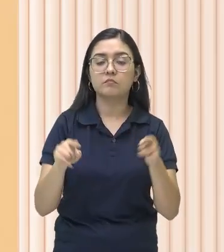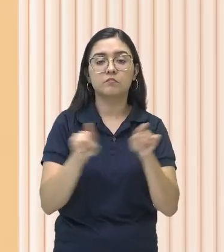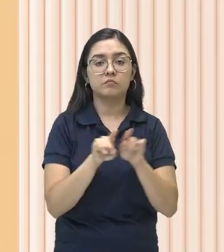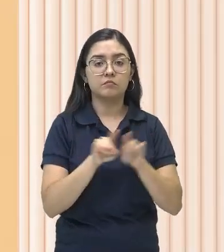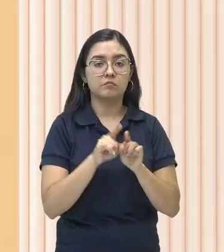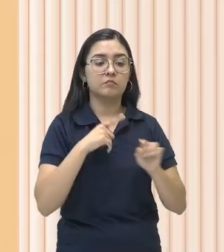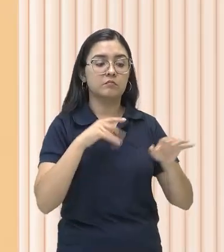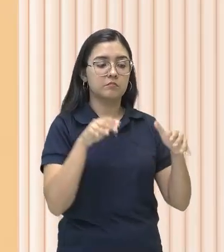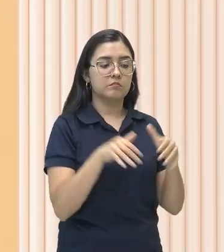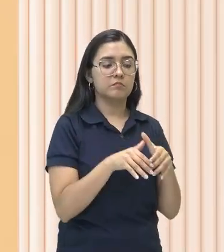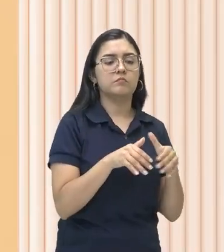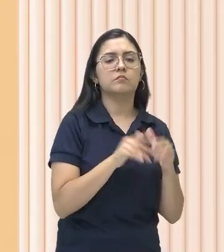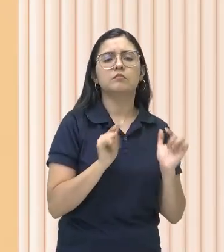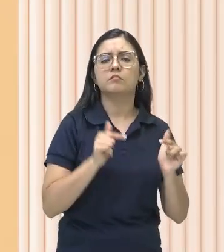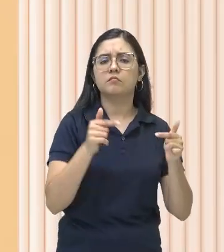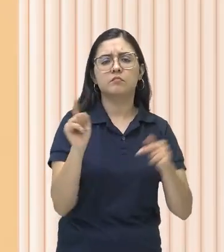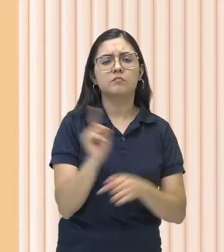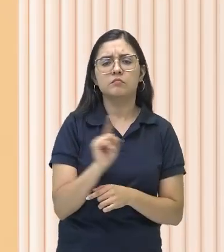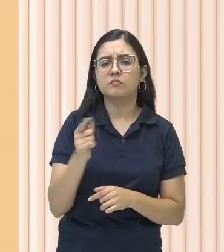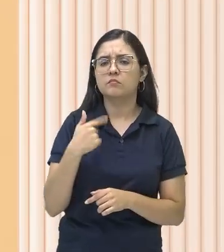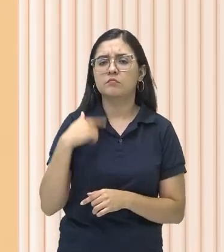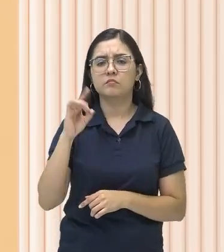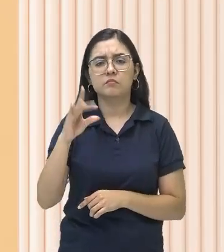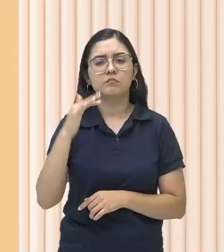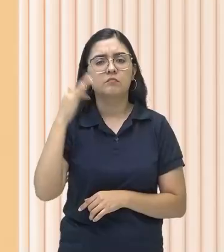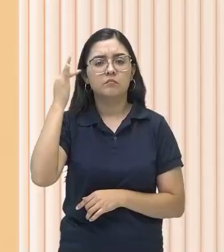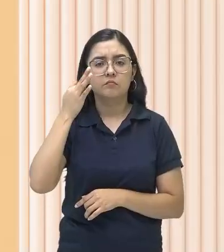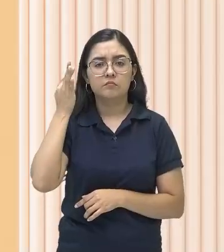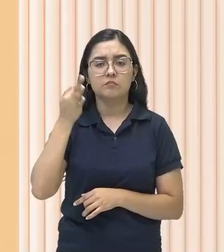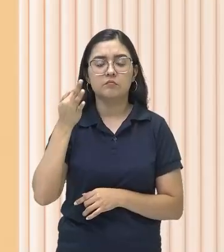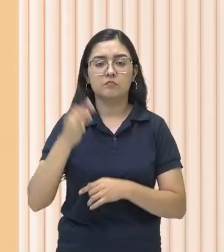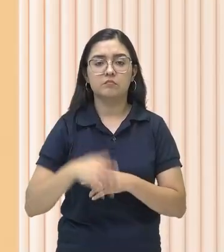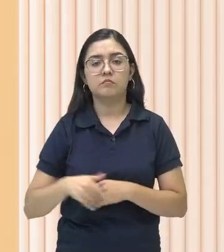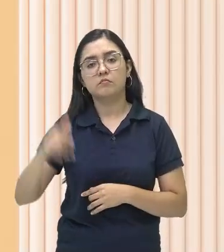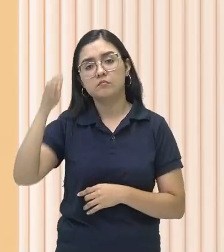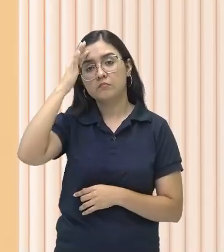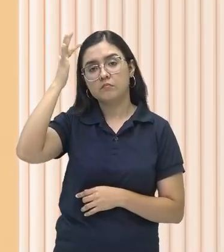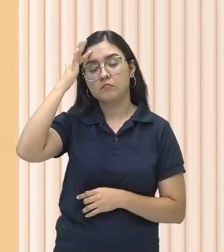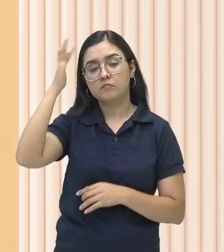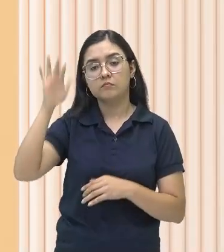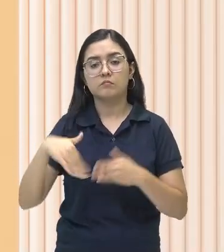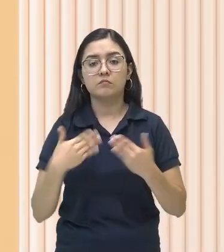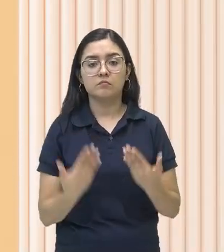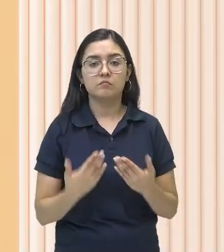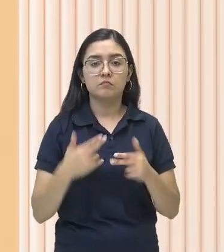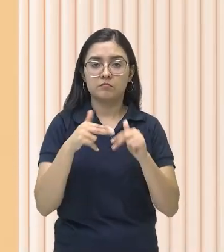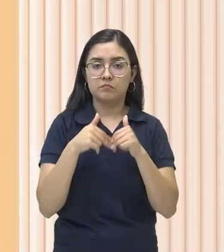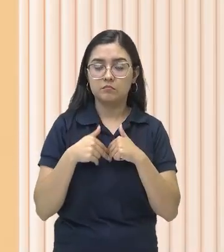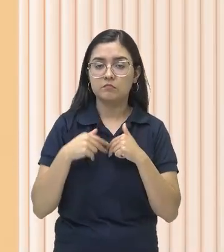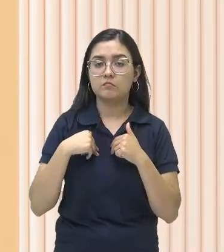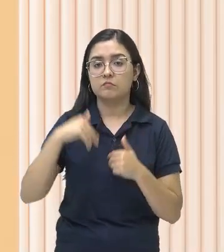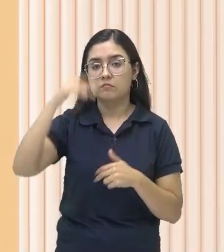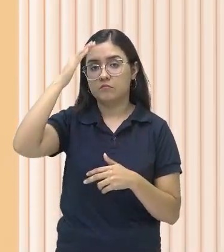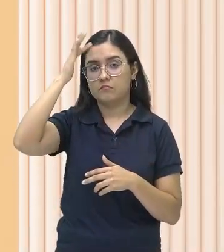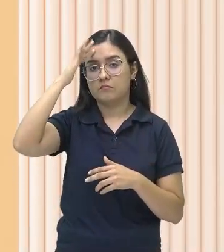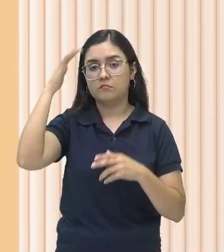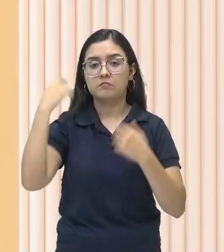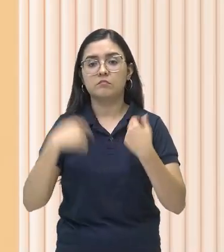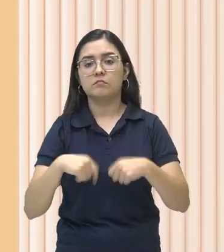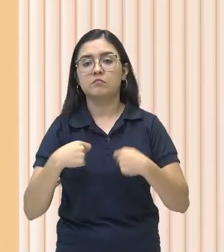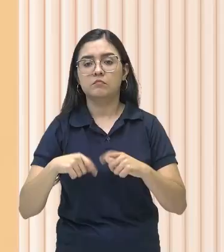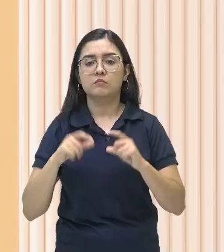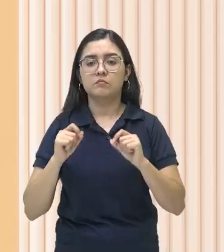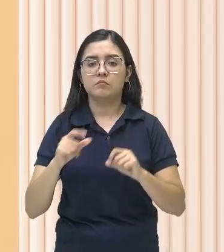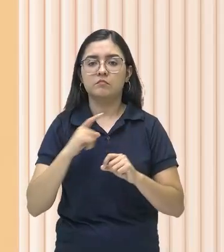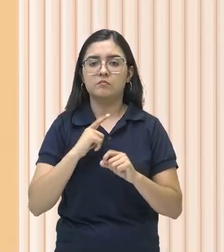gente que diz que não, é uma coisa filosófica e abstrata. E por ser abstrata, né, ele não precisa ter